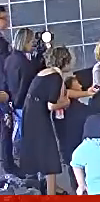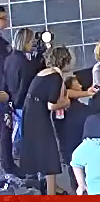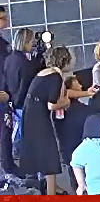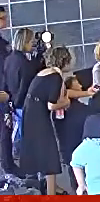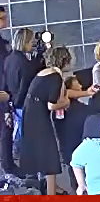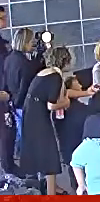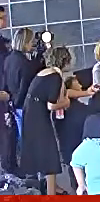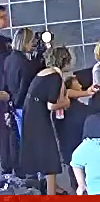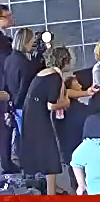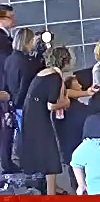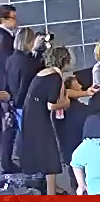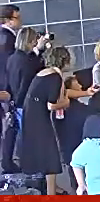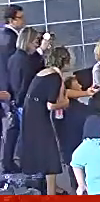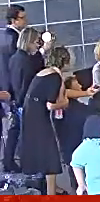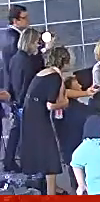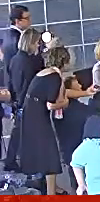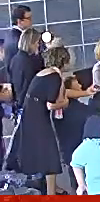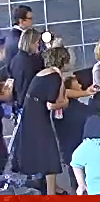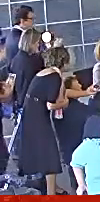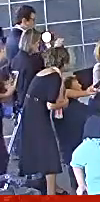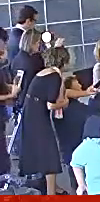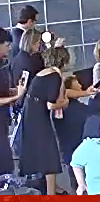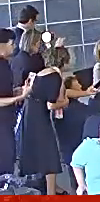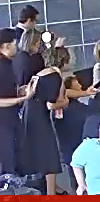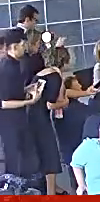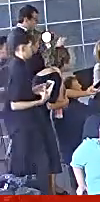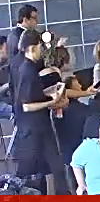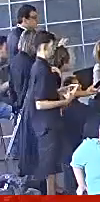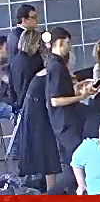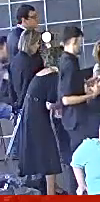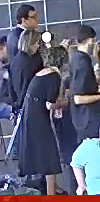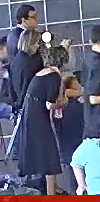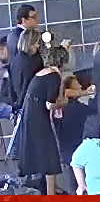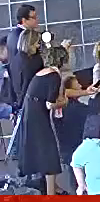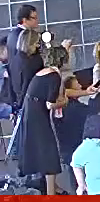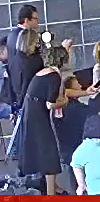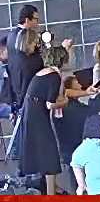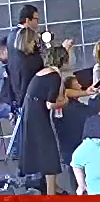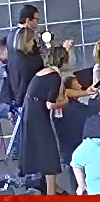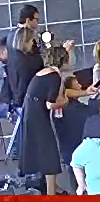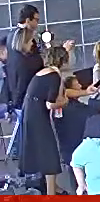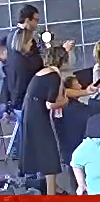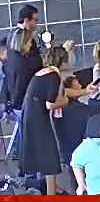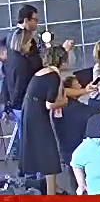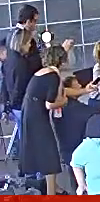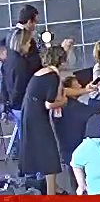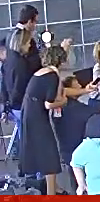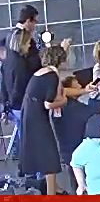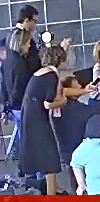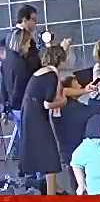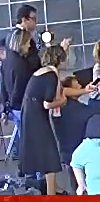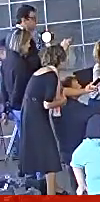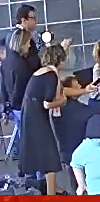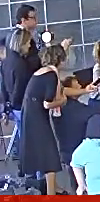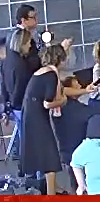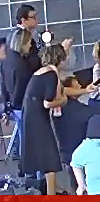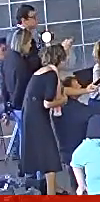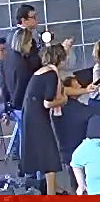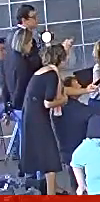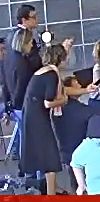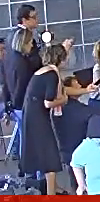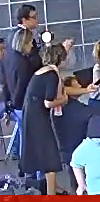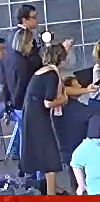junho numa quarta-feira às 14 hor ordem do dia passa a segunda F da Ordem do dia que compreende